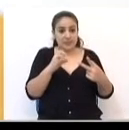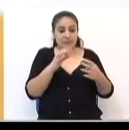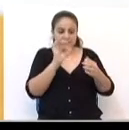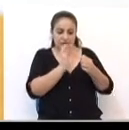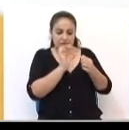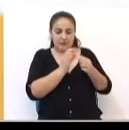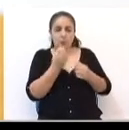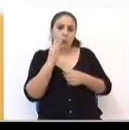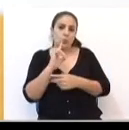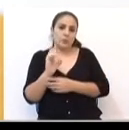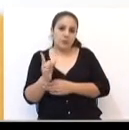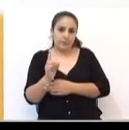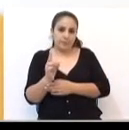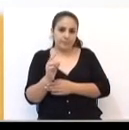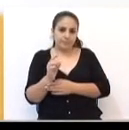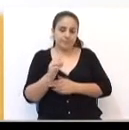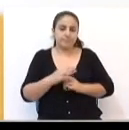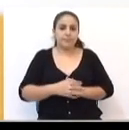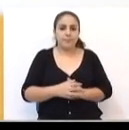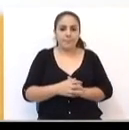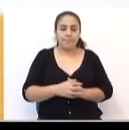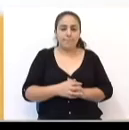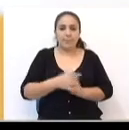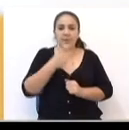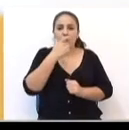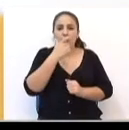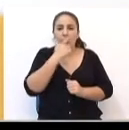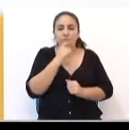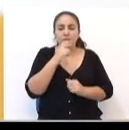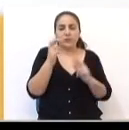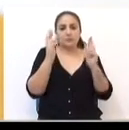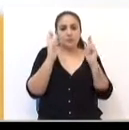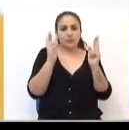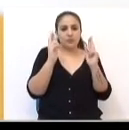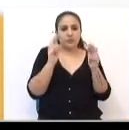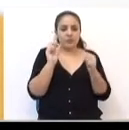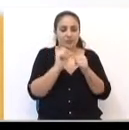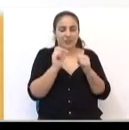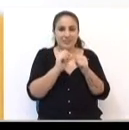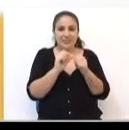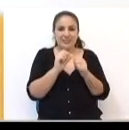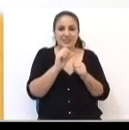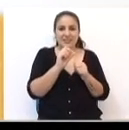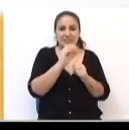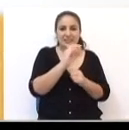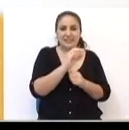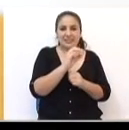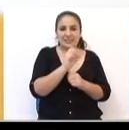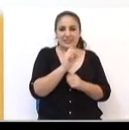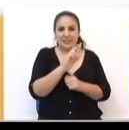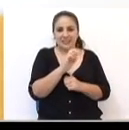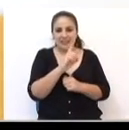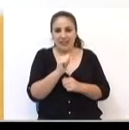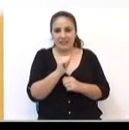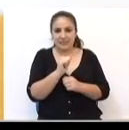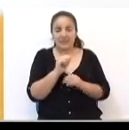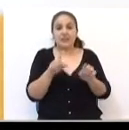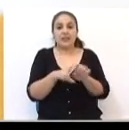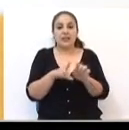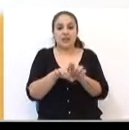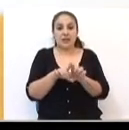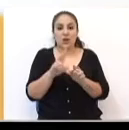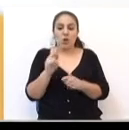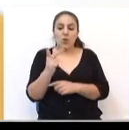de acordo com a vontade do seu eleitor. Então, as expectativas são de cumprir com seriedade, com honestidade e com